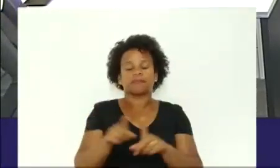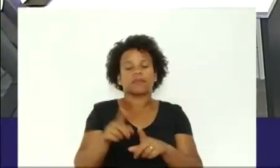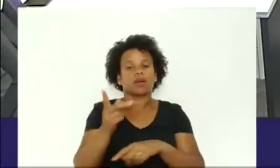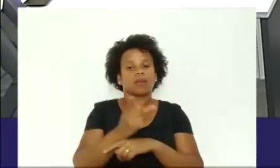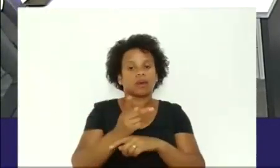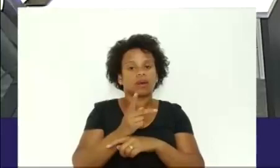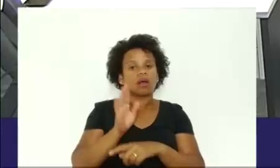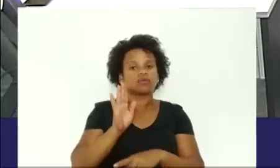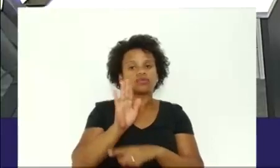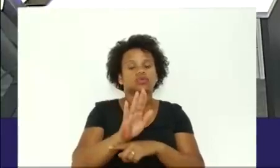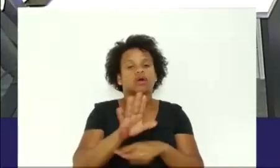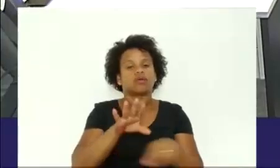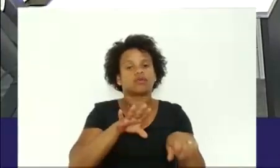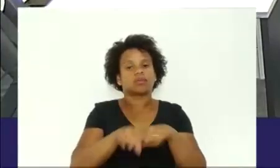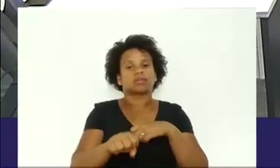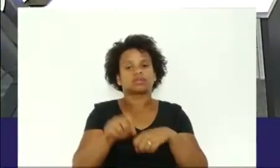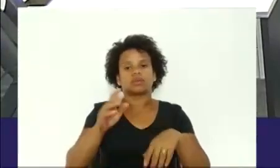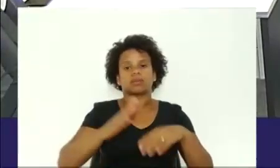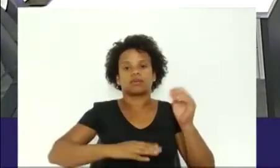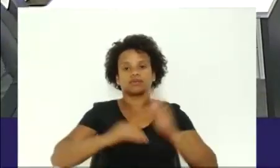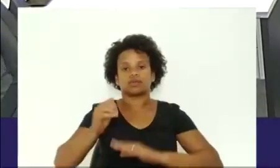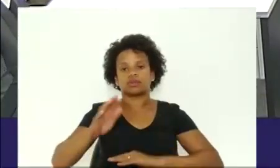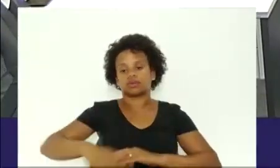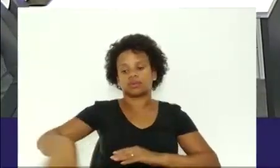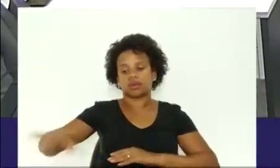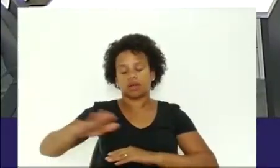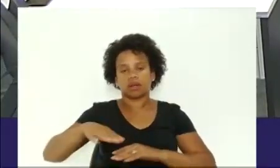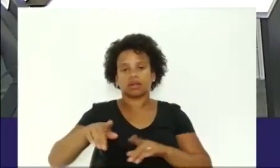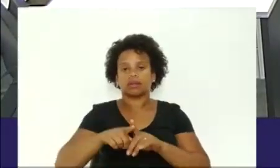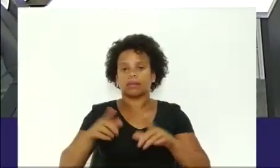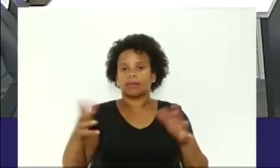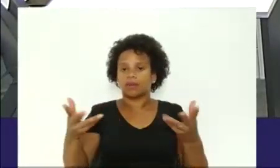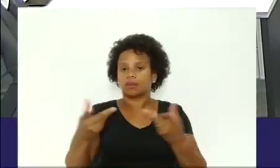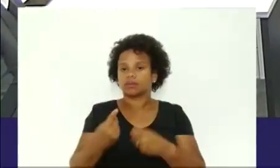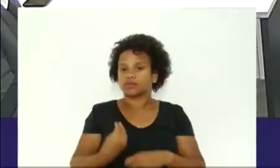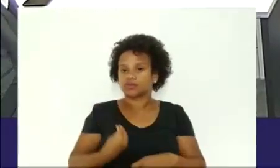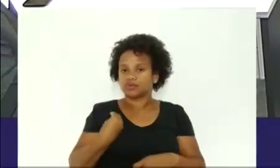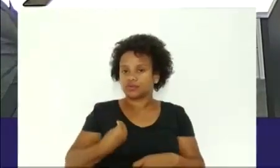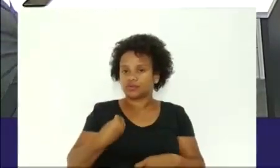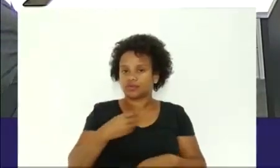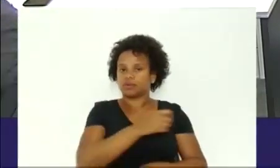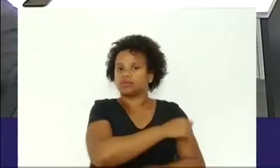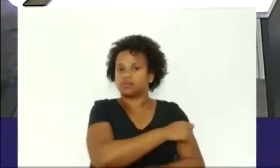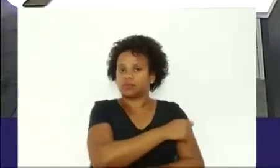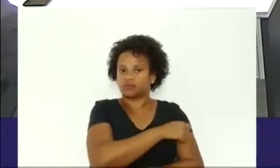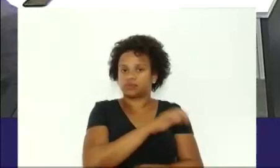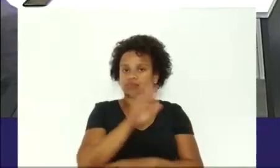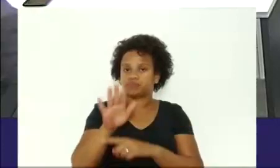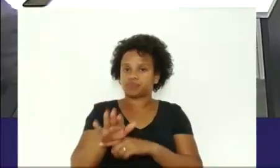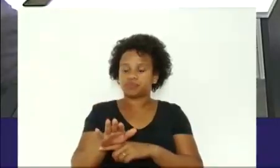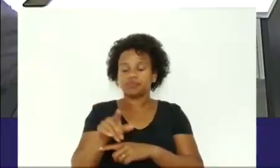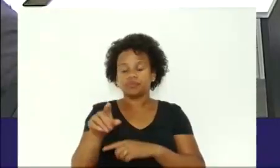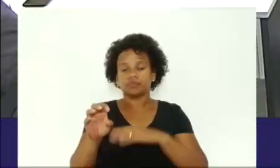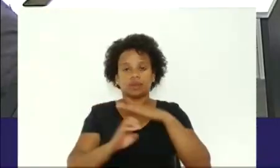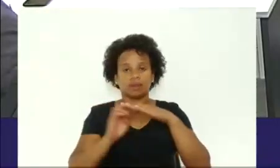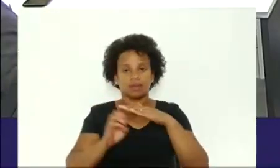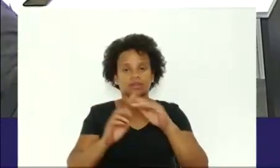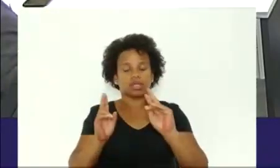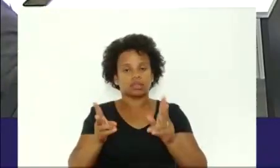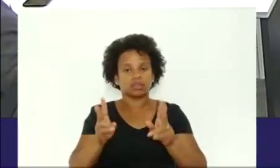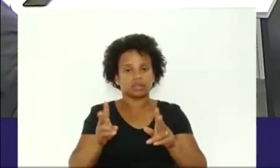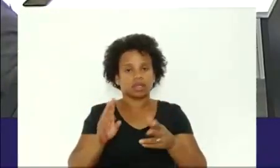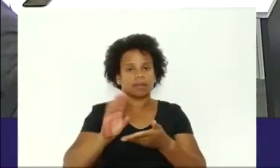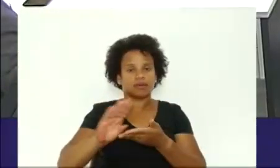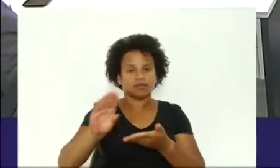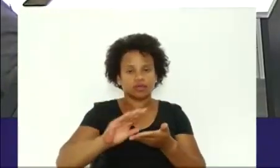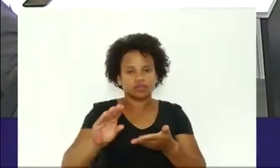colaborar com a formação dos profissionais da área e com a qualidade de vida de seus alunos. Como empresária, está sempre investindo no que